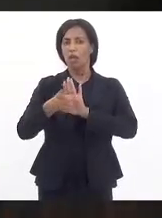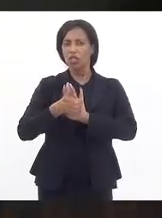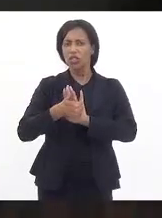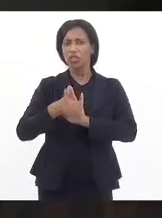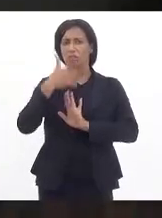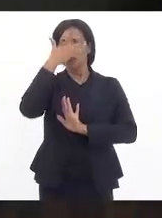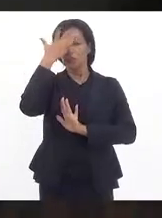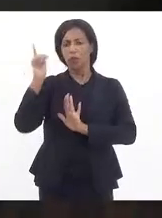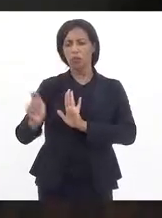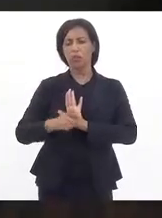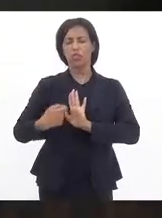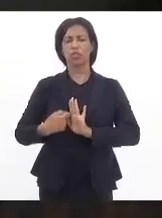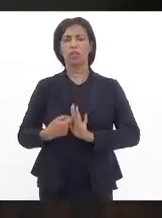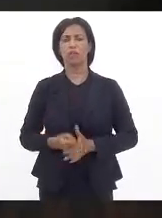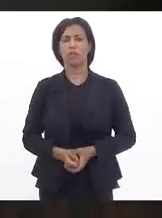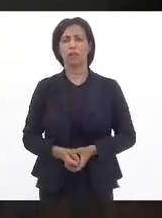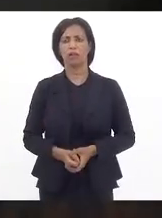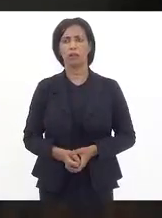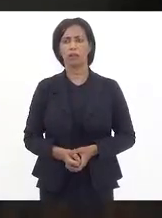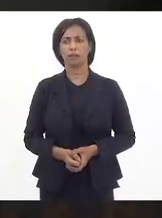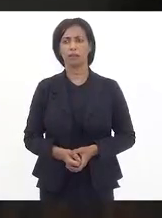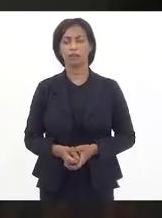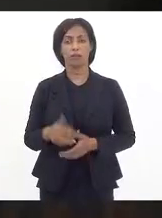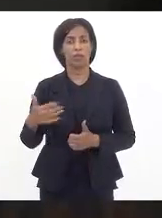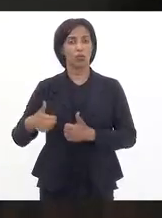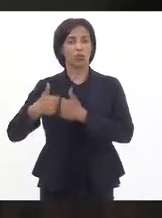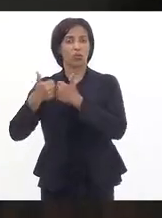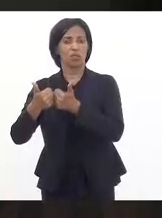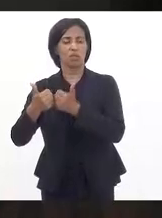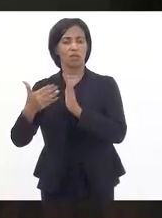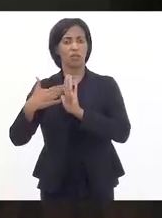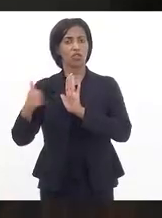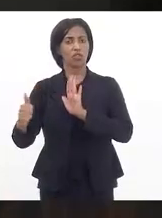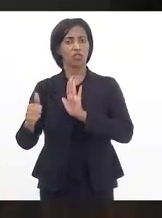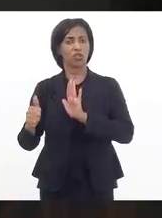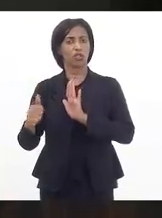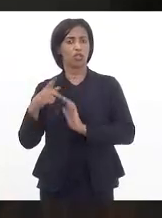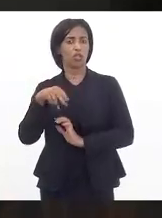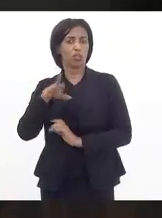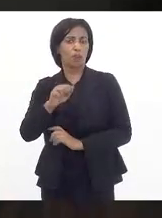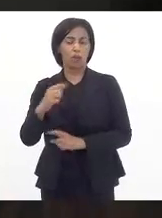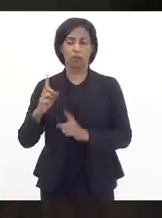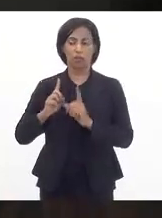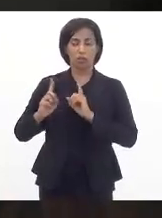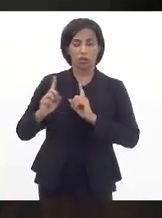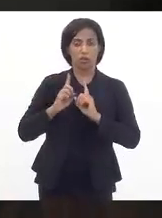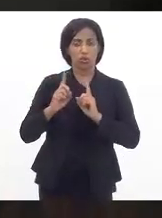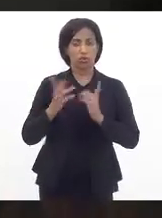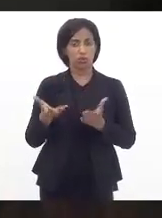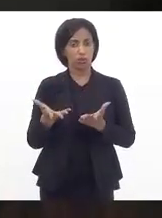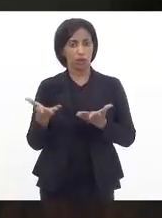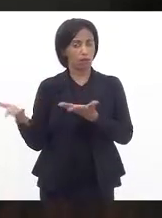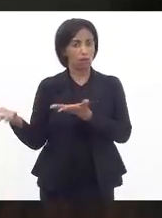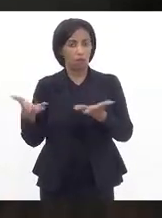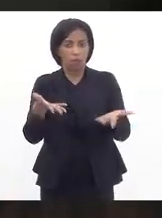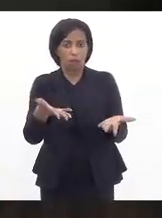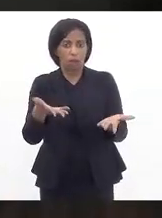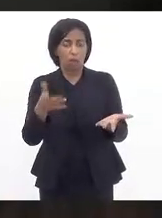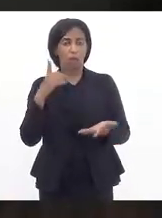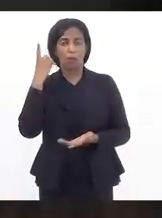deputado de se inscrever isso não significa obstrução de pauta a discussão é é